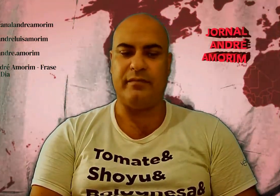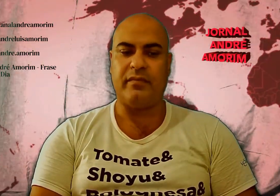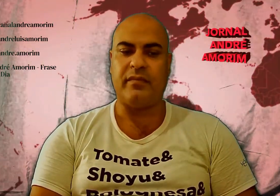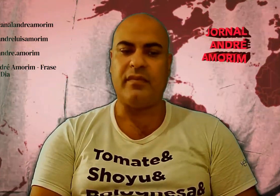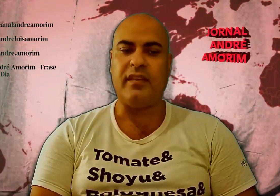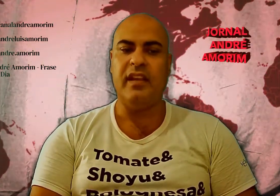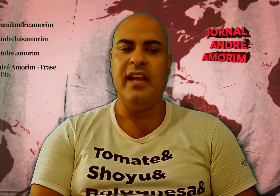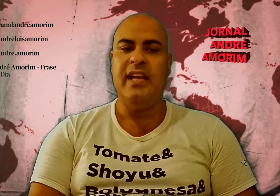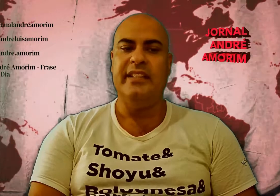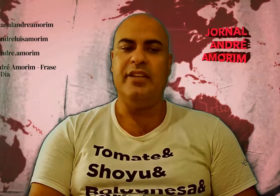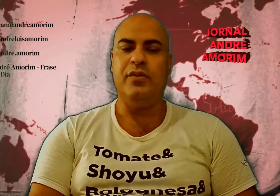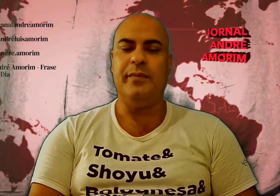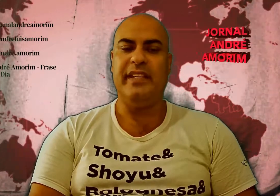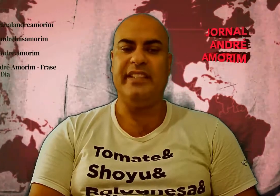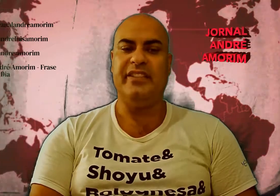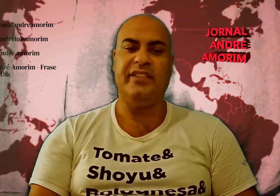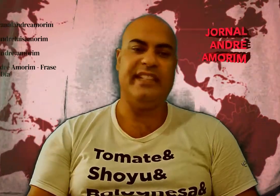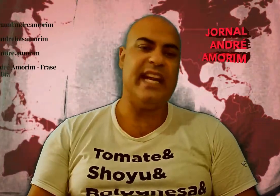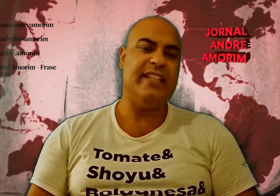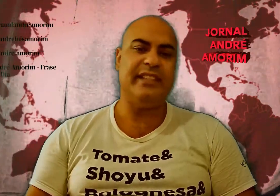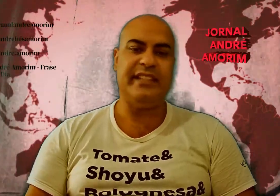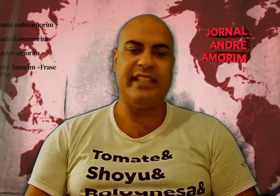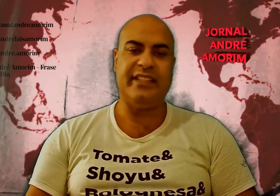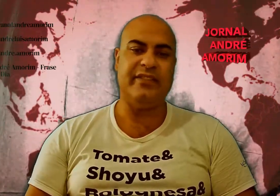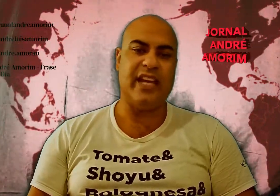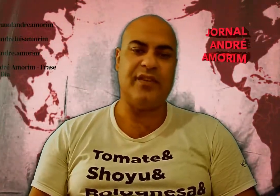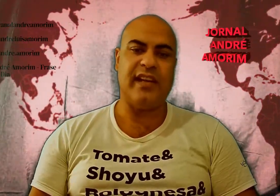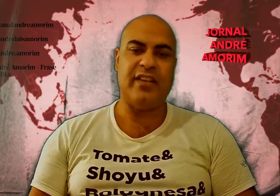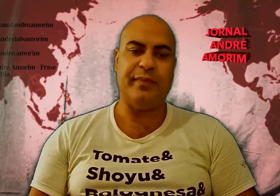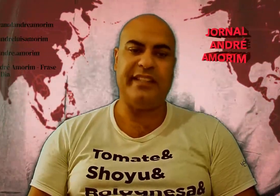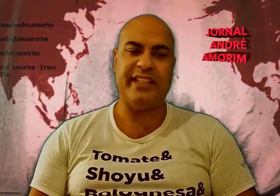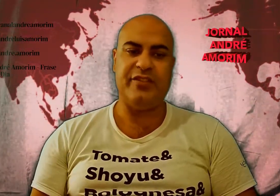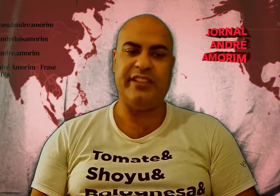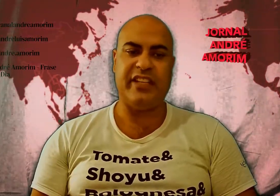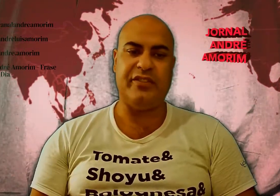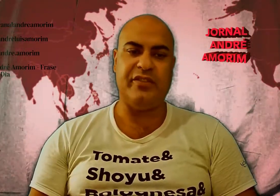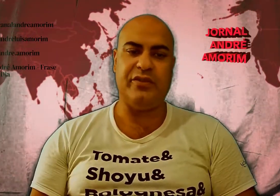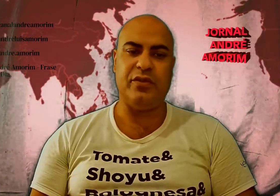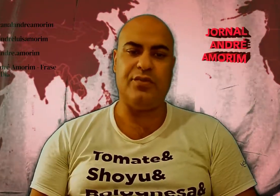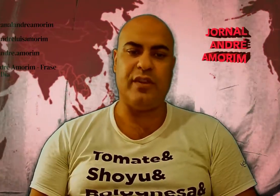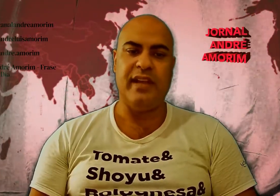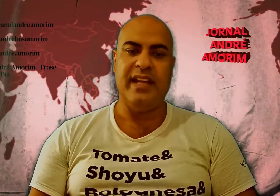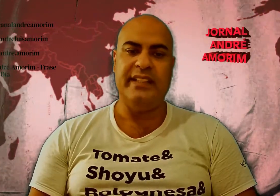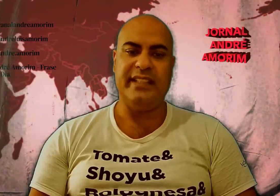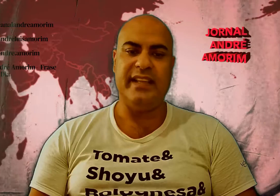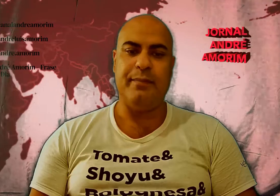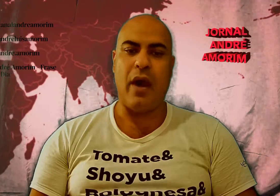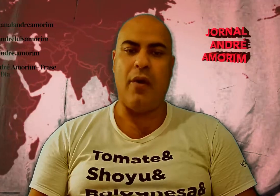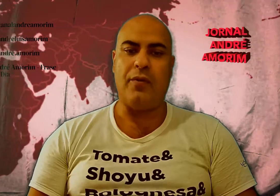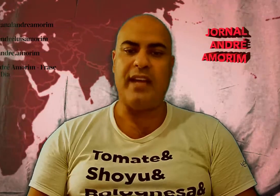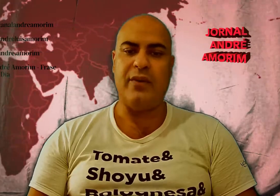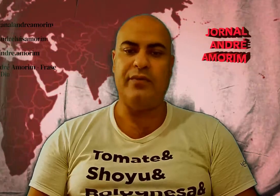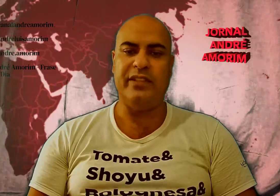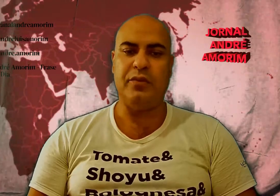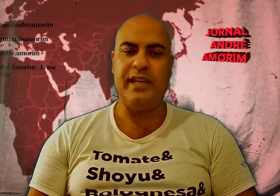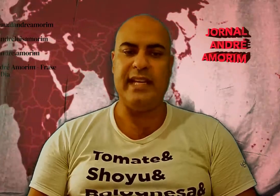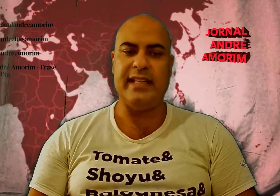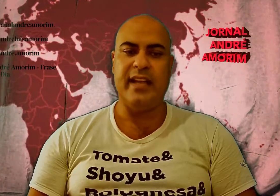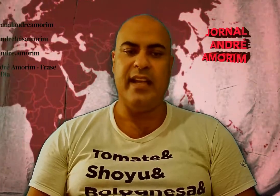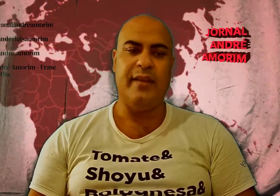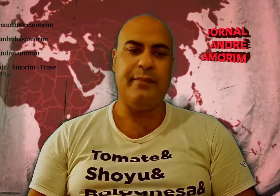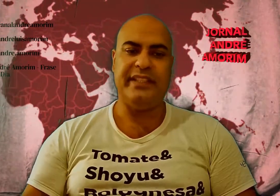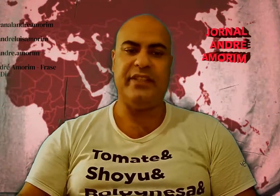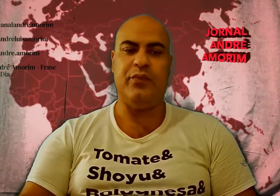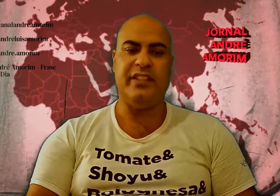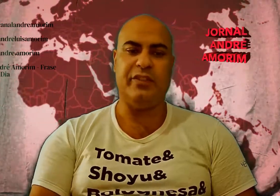Venezuela. Circula pelas redes sociais uma citação da advogada do presidente dos Estados Unidos, Donald Trump, Sidney Powell, que acusa